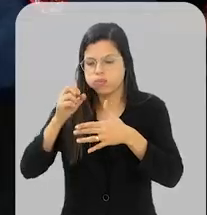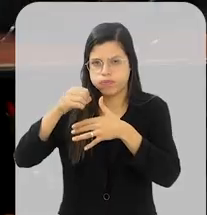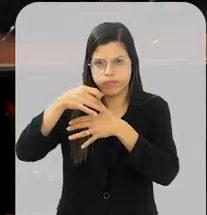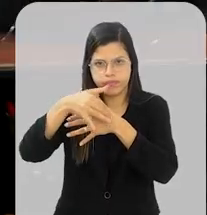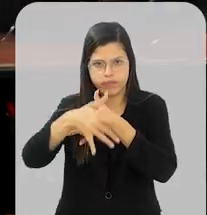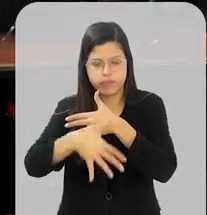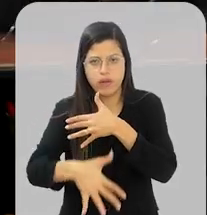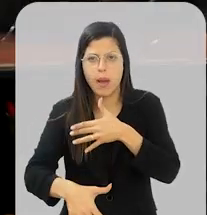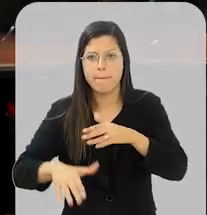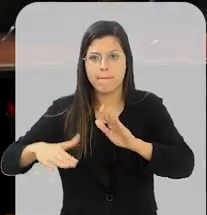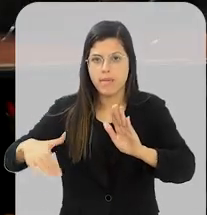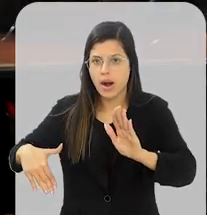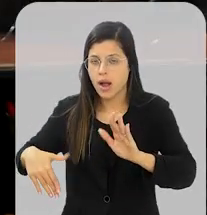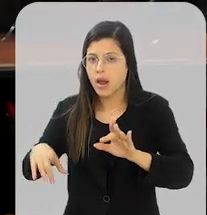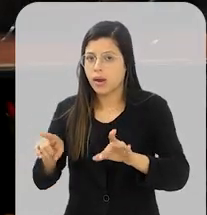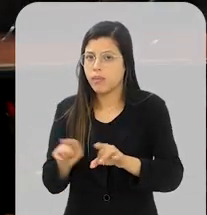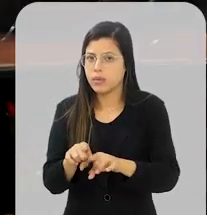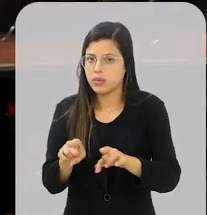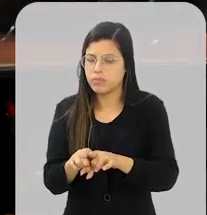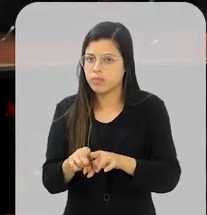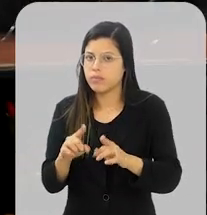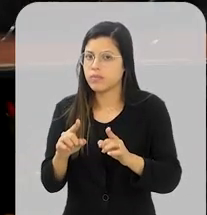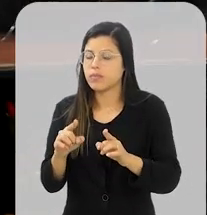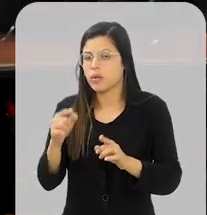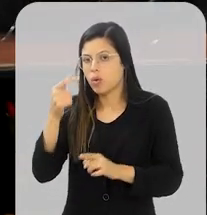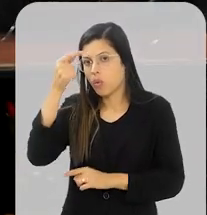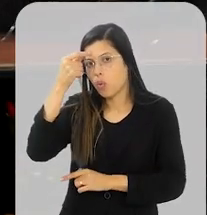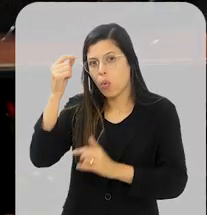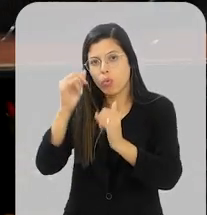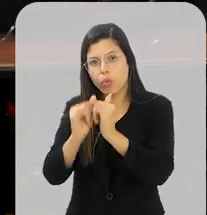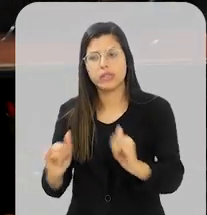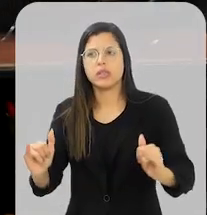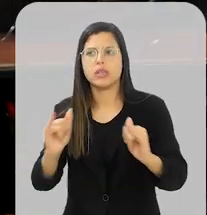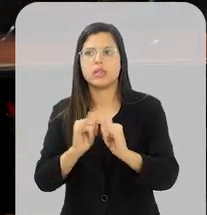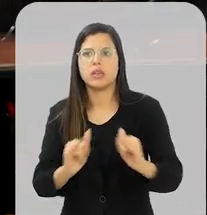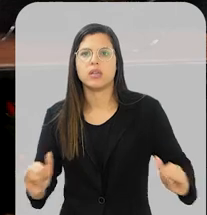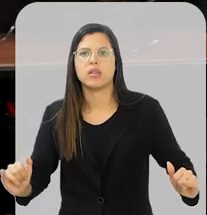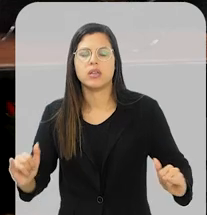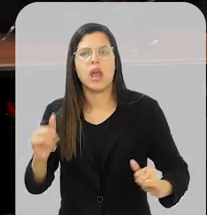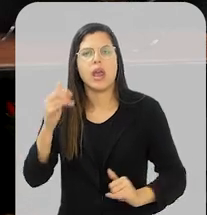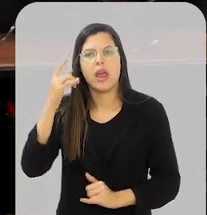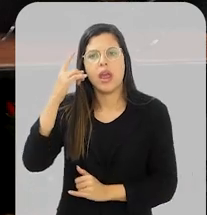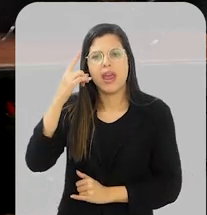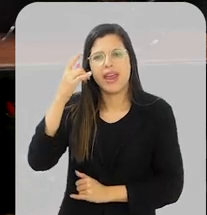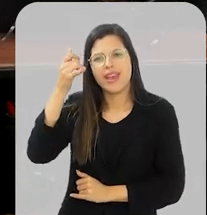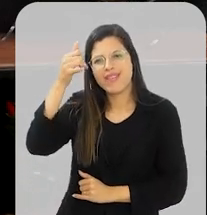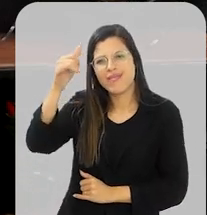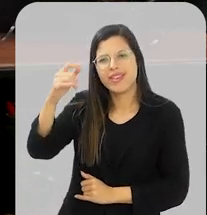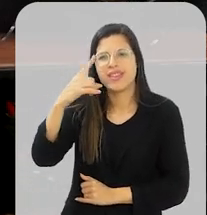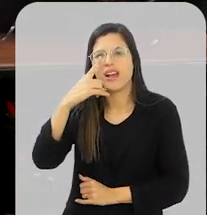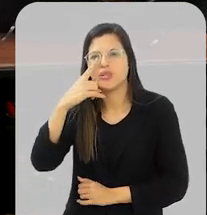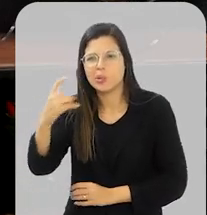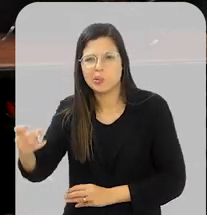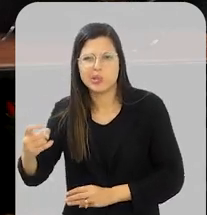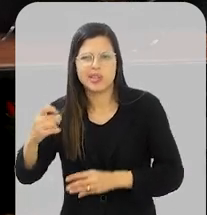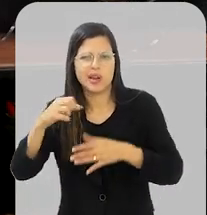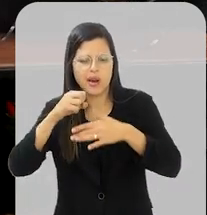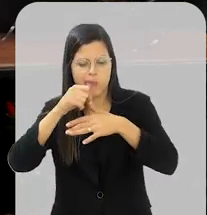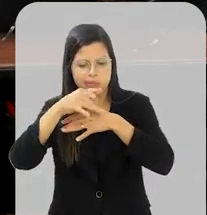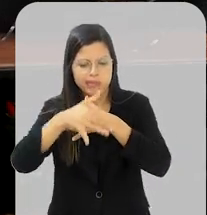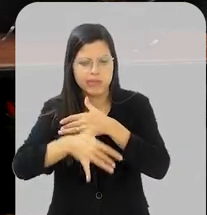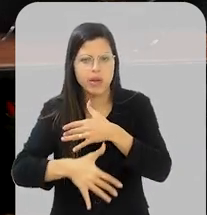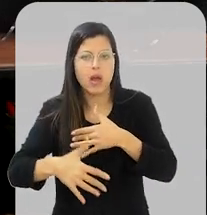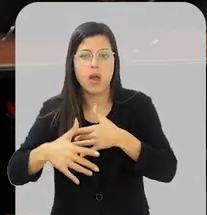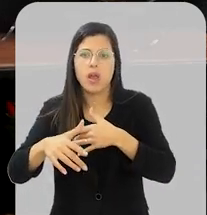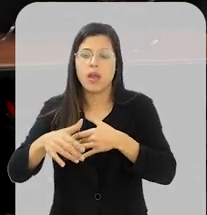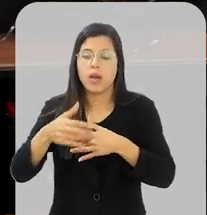de praias, mas também com a conscientização de não levar alguidares para a